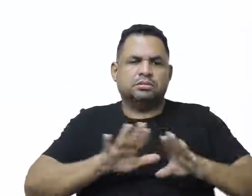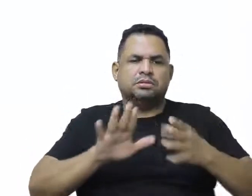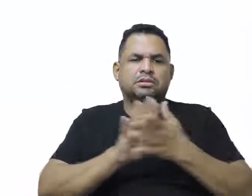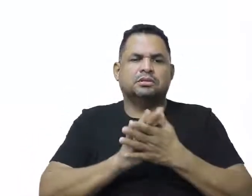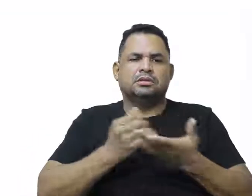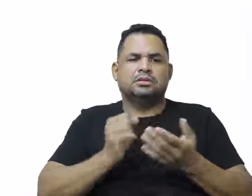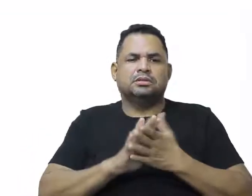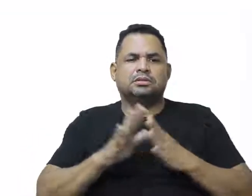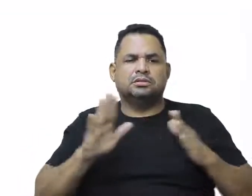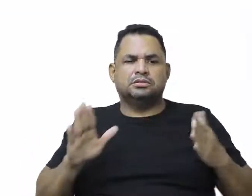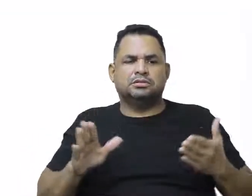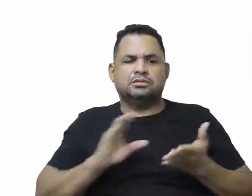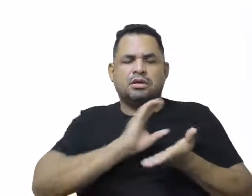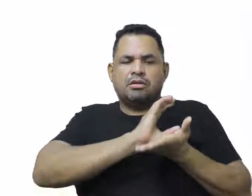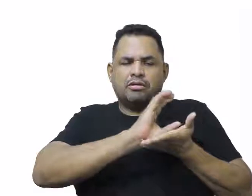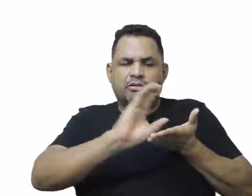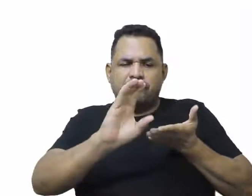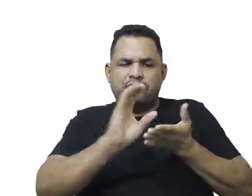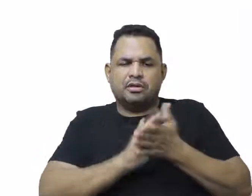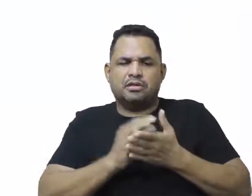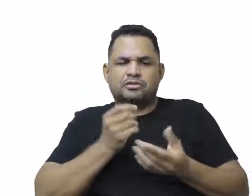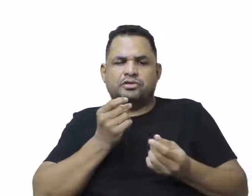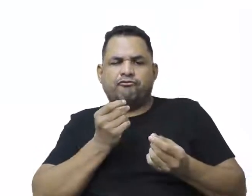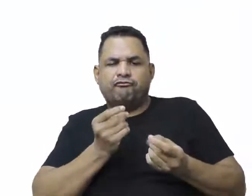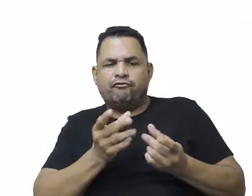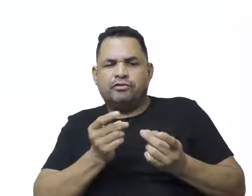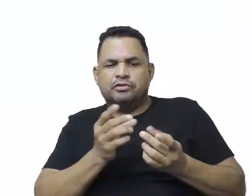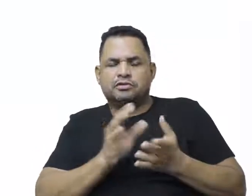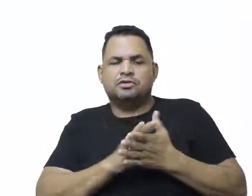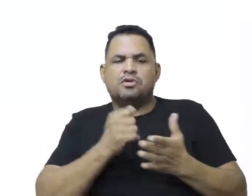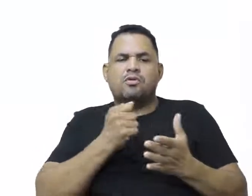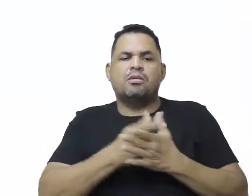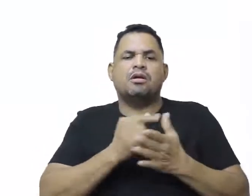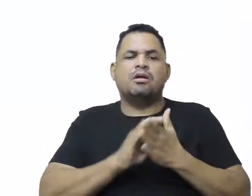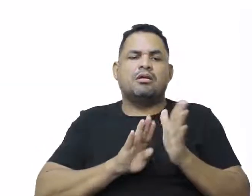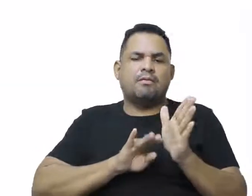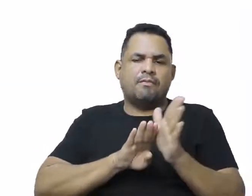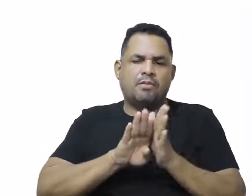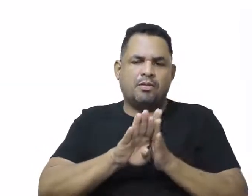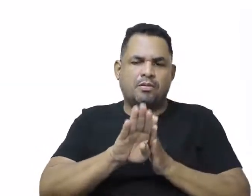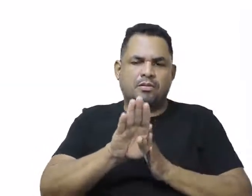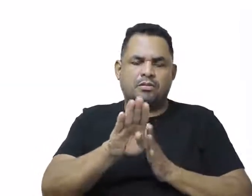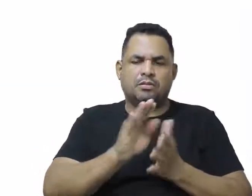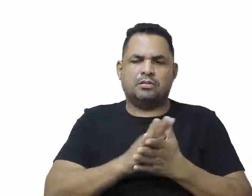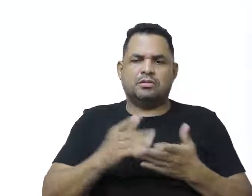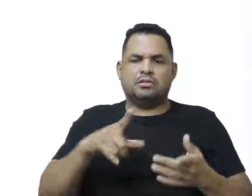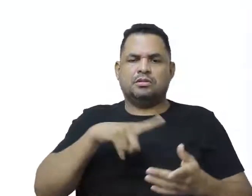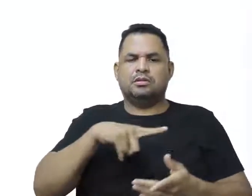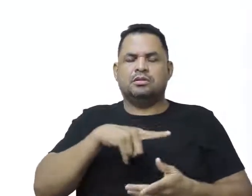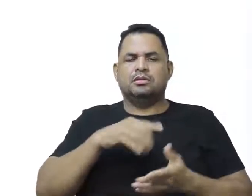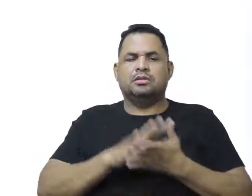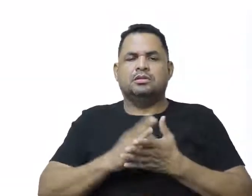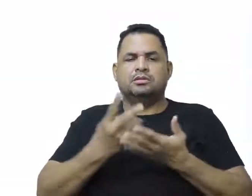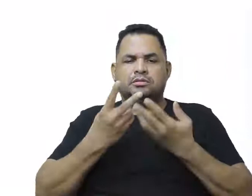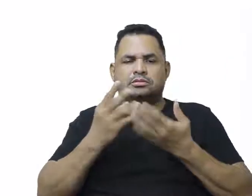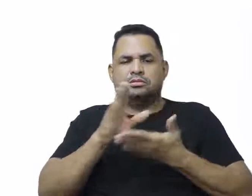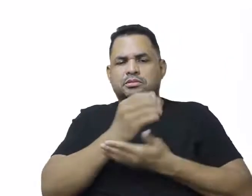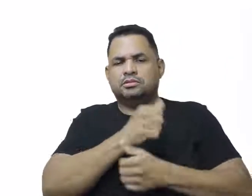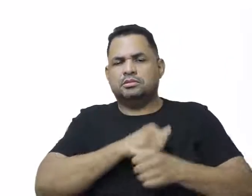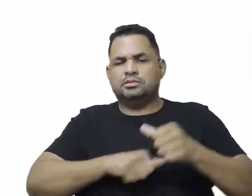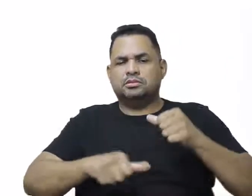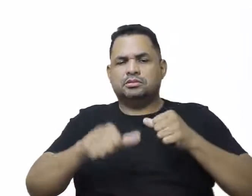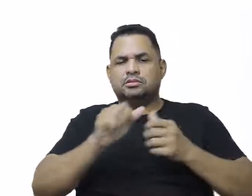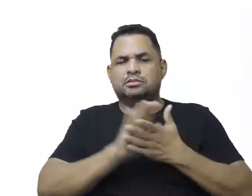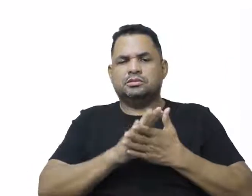títulos que são comercializados lá na Bolsa de Valores né então é só mudança e de se olhar